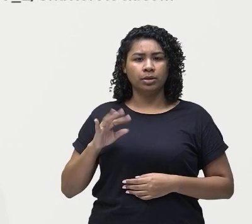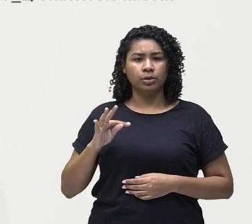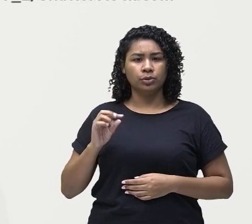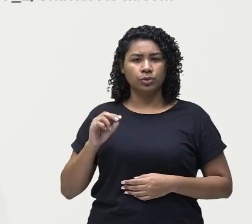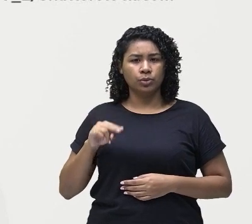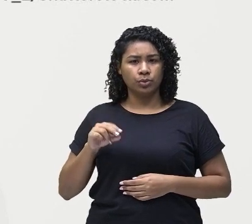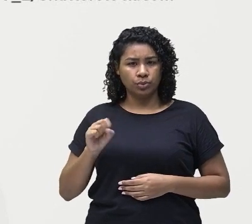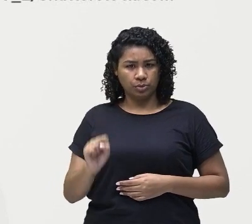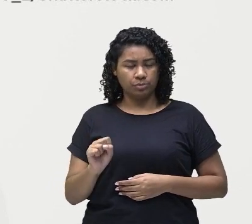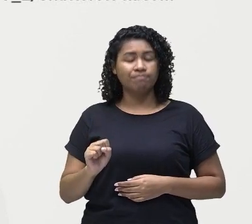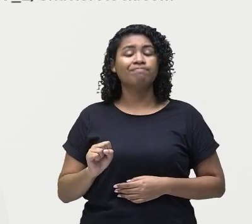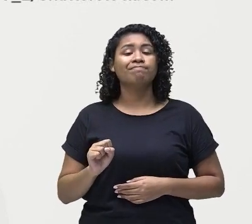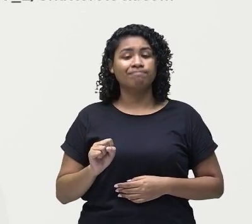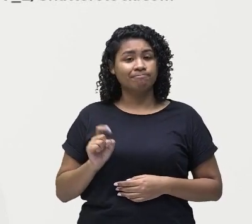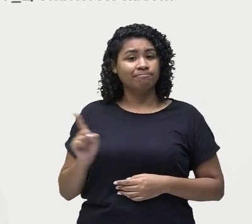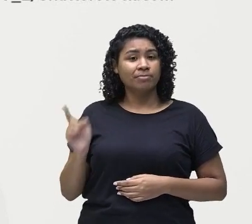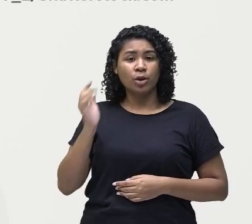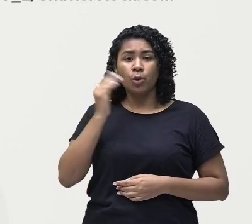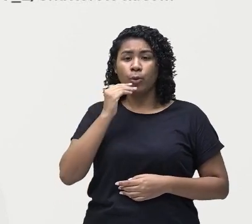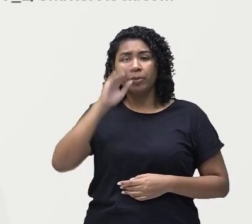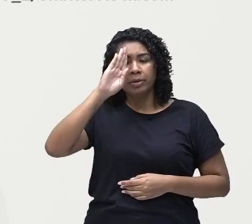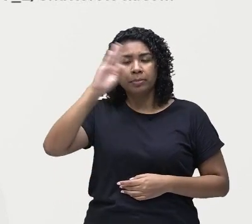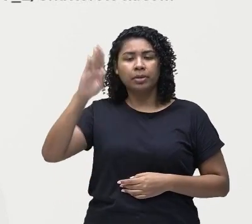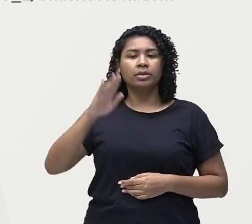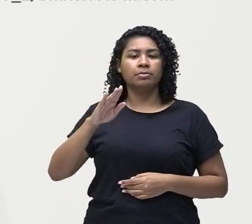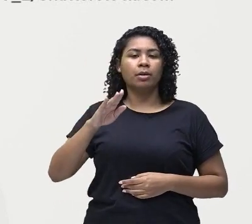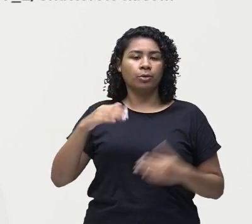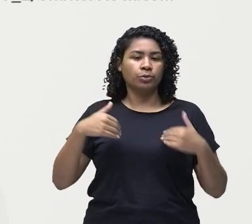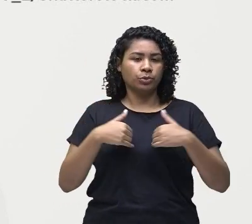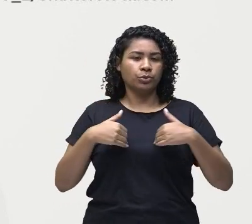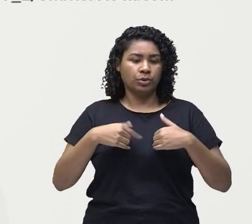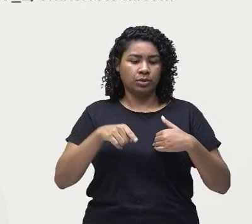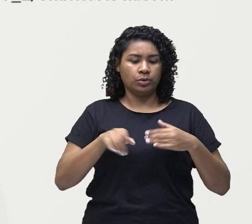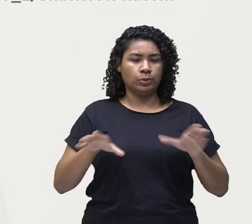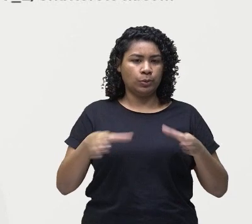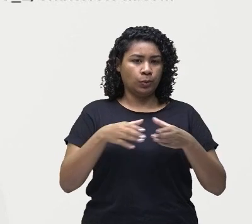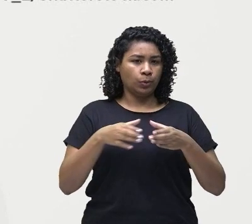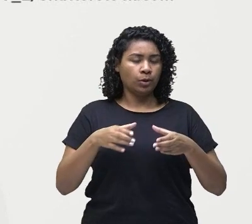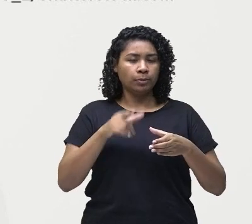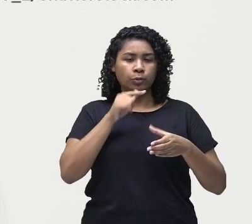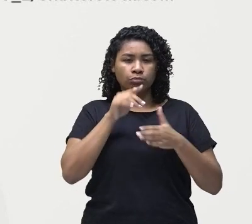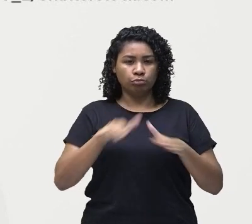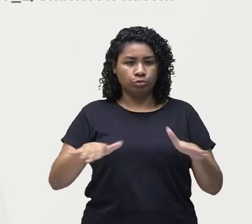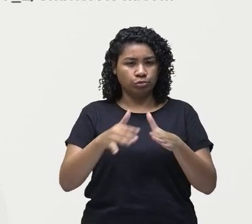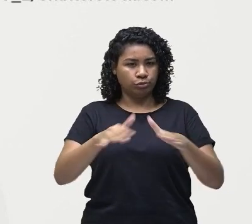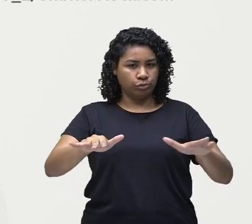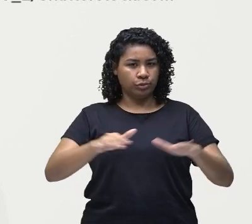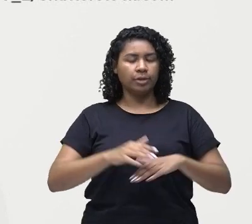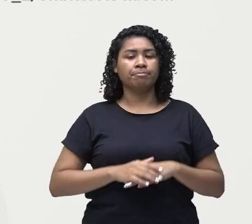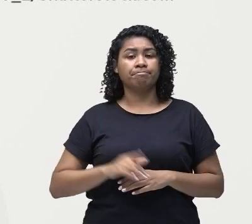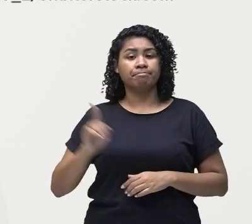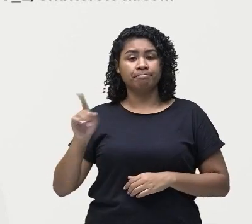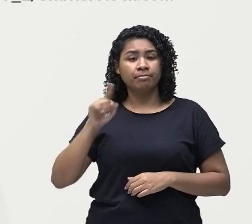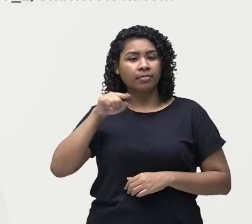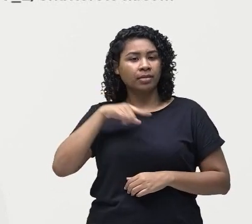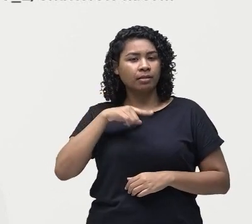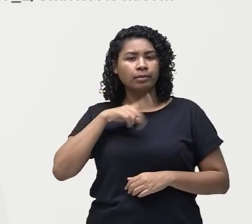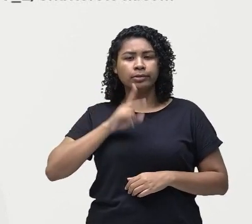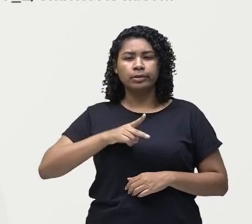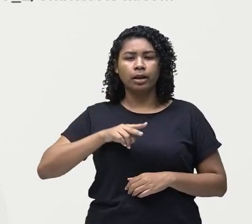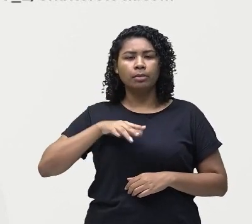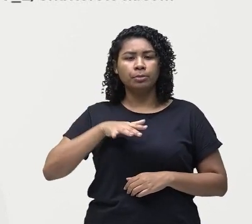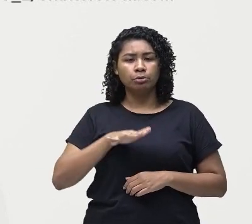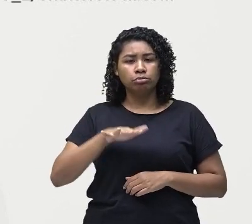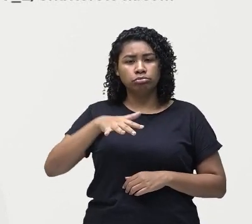alimentar marítima. E aqui um parêntese para falar dos fitoplânctons, que são organismos que vivem flutuando